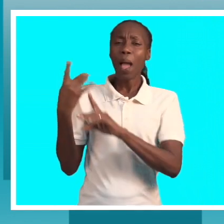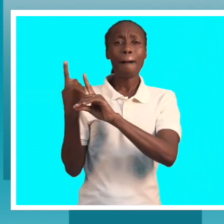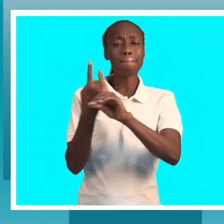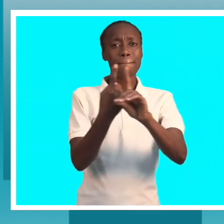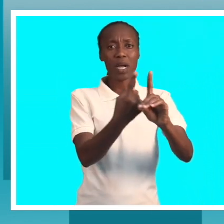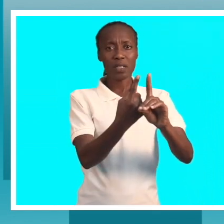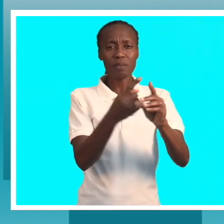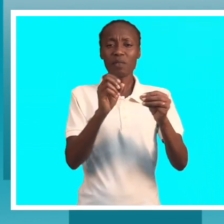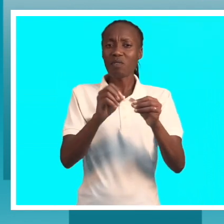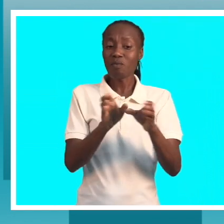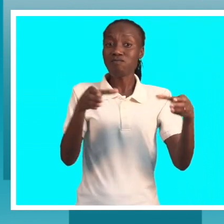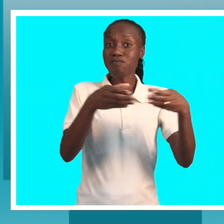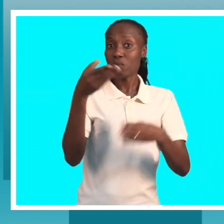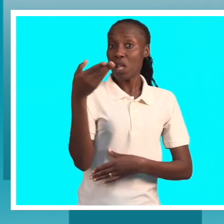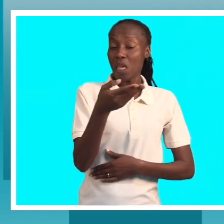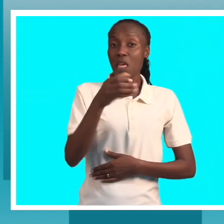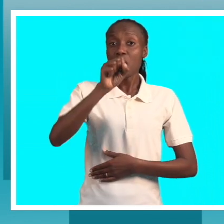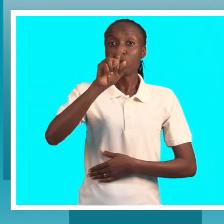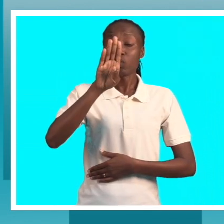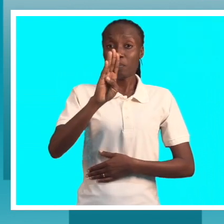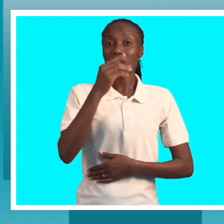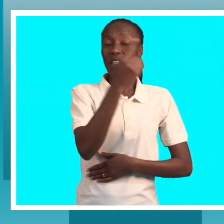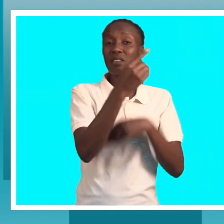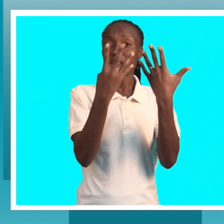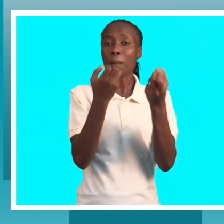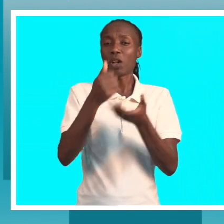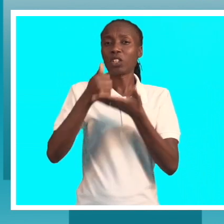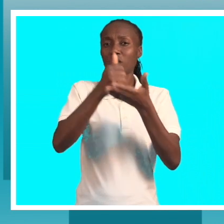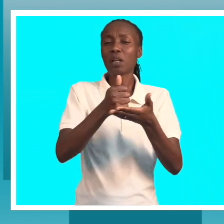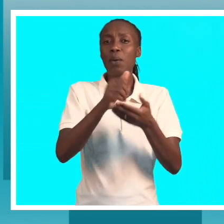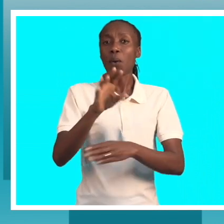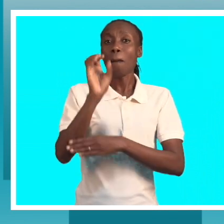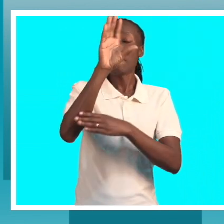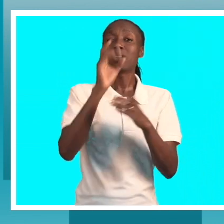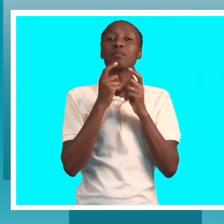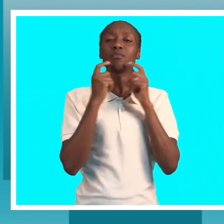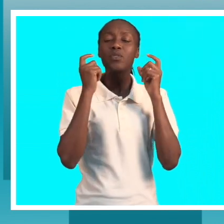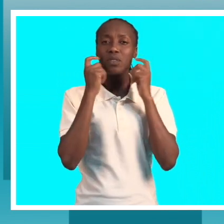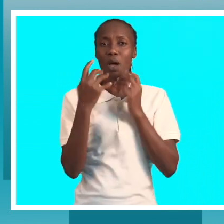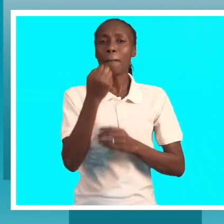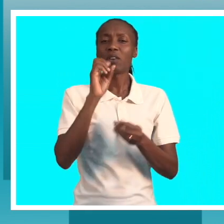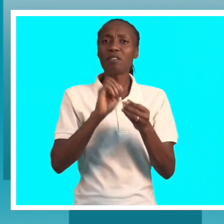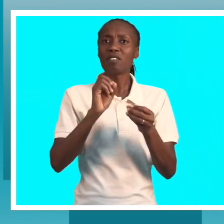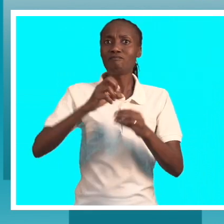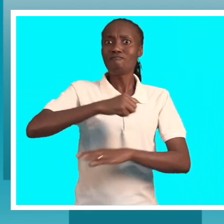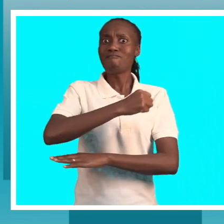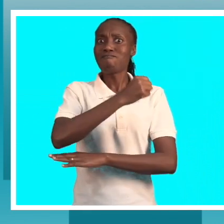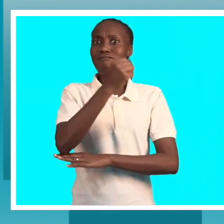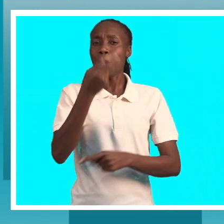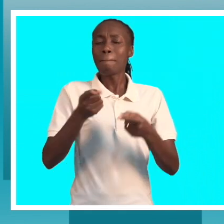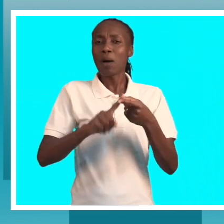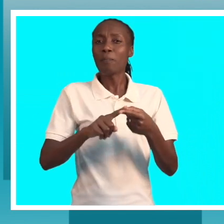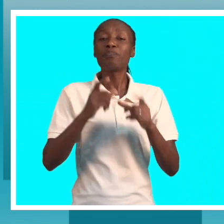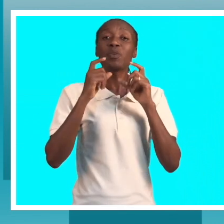Como é que olha que a participação da seleção sub-19 pode-se ajudar com que o basquetebol moçambicano pode